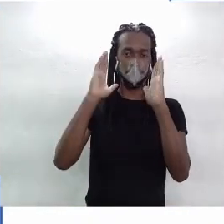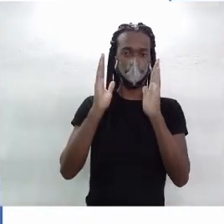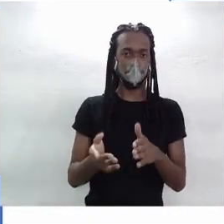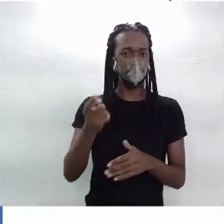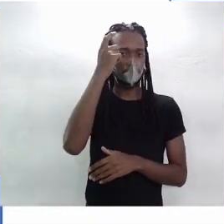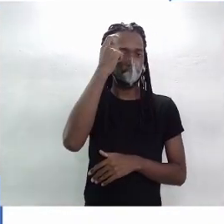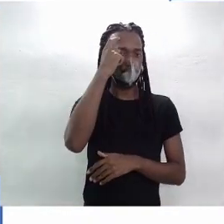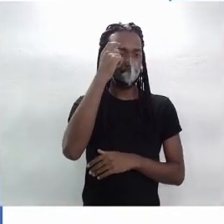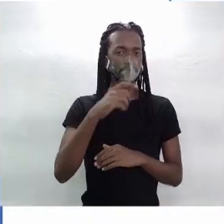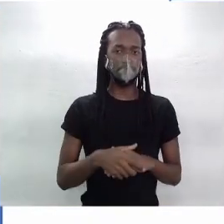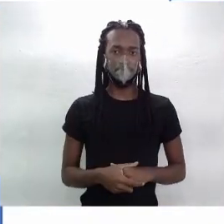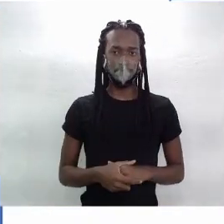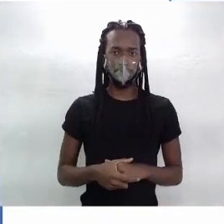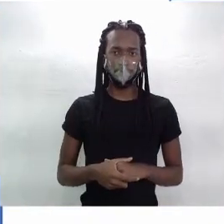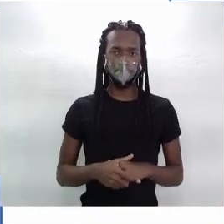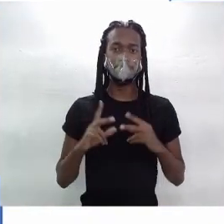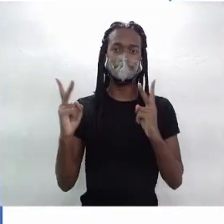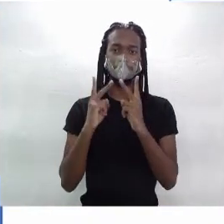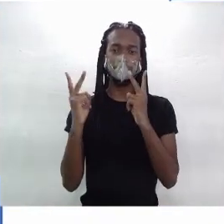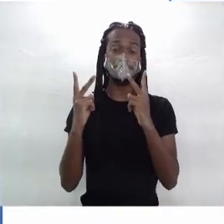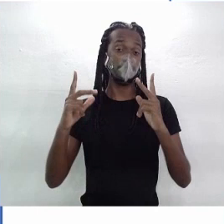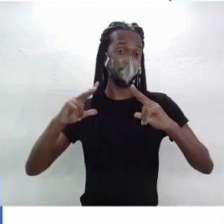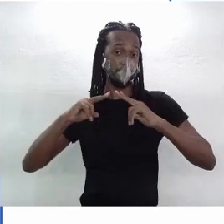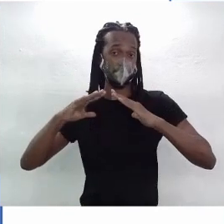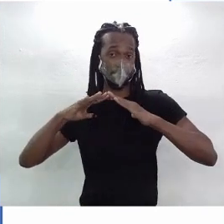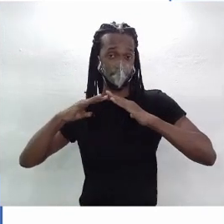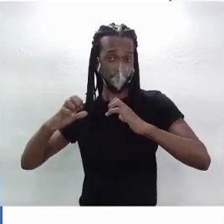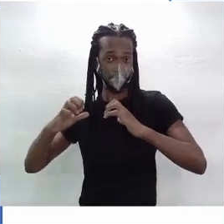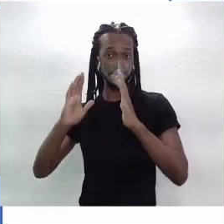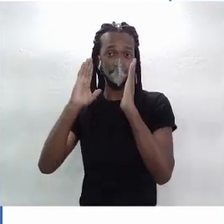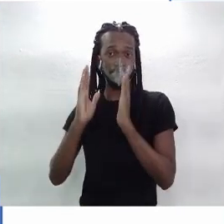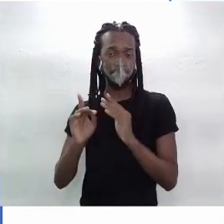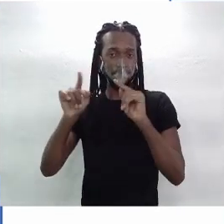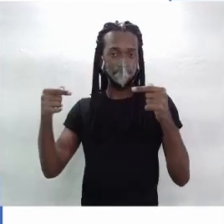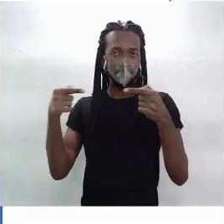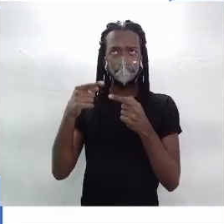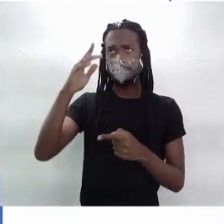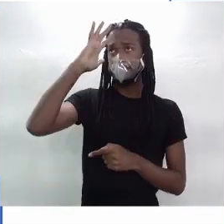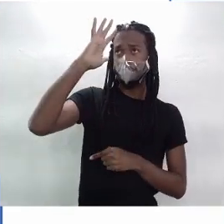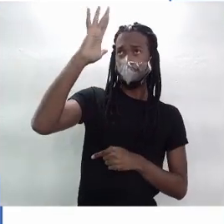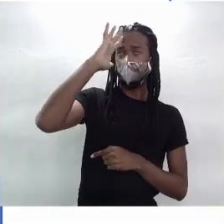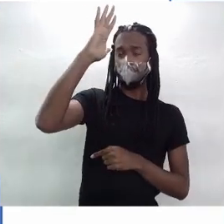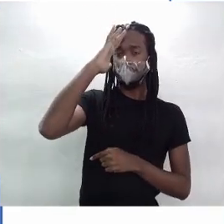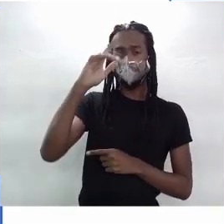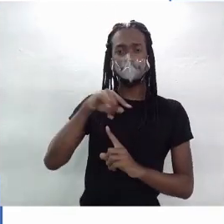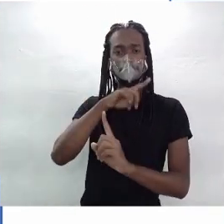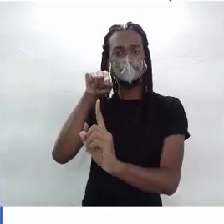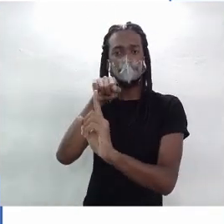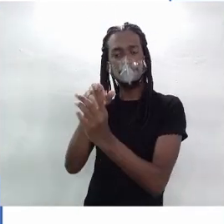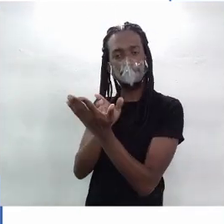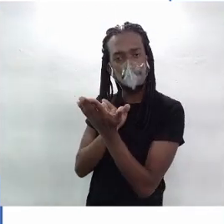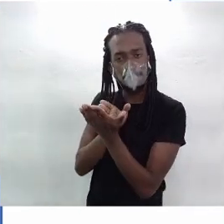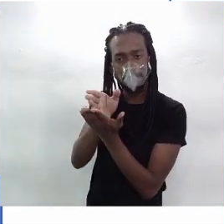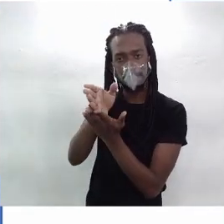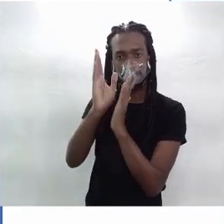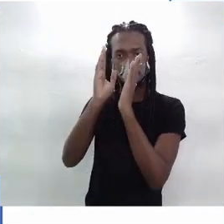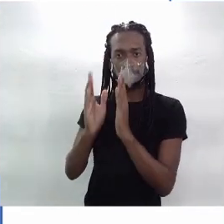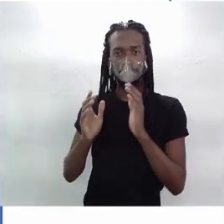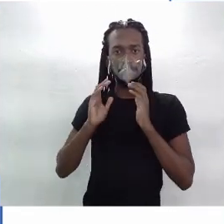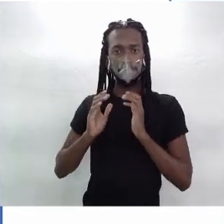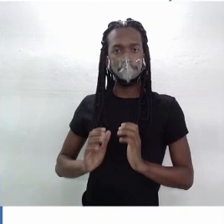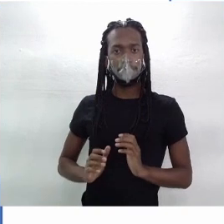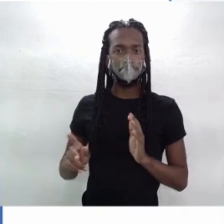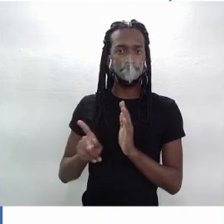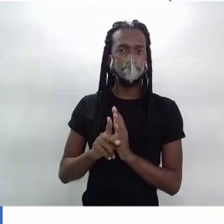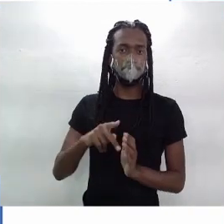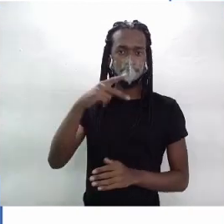seguinte questão. Os valores éticos são ideais que funcionam como guias do comportamento